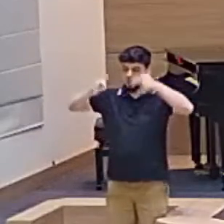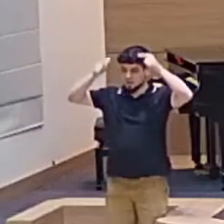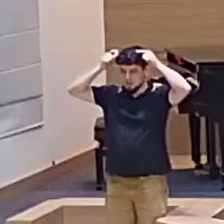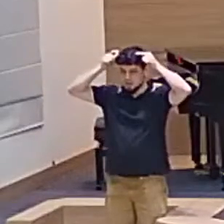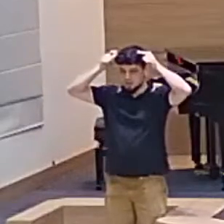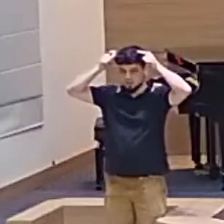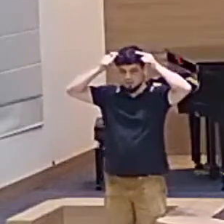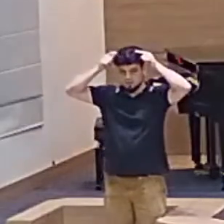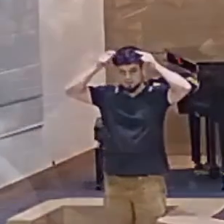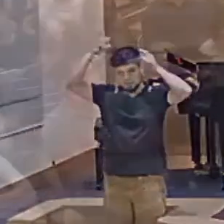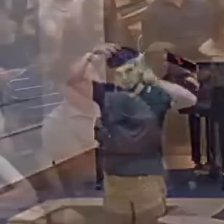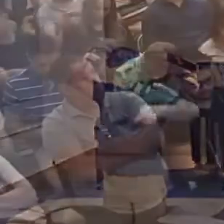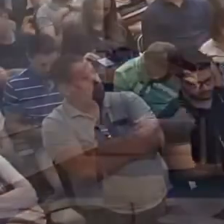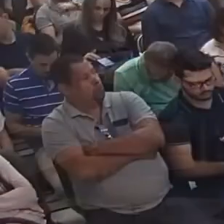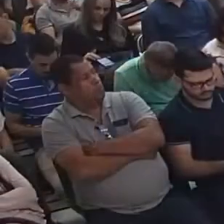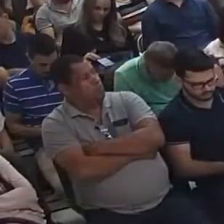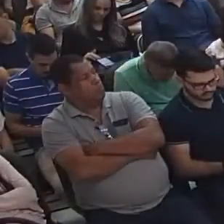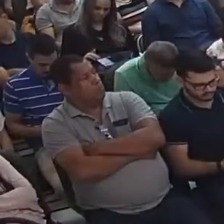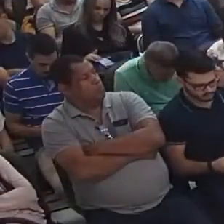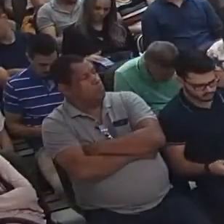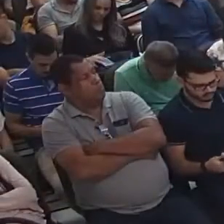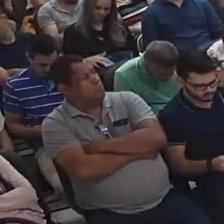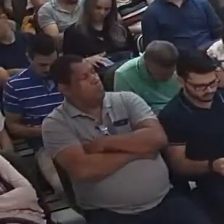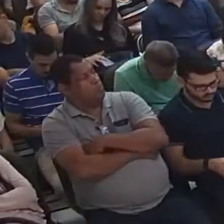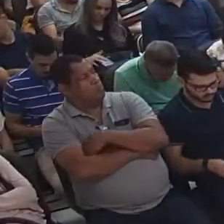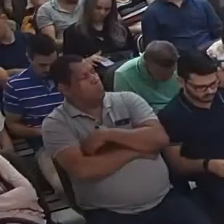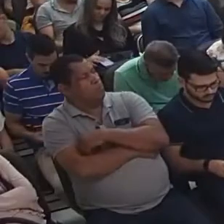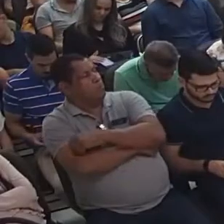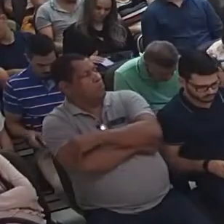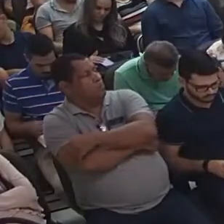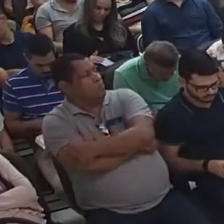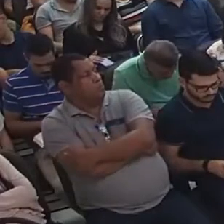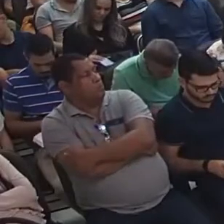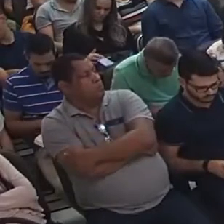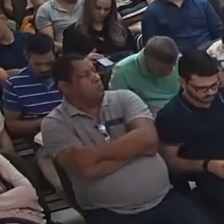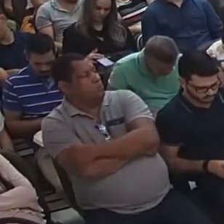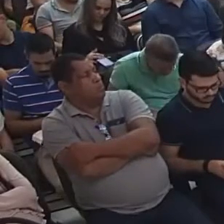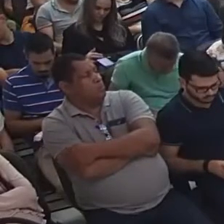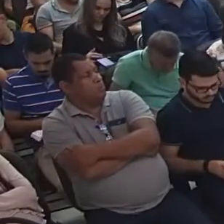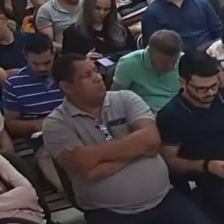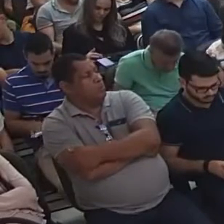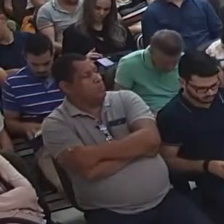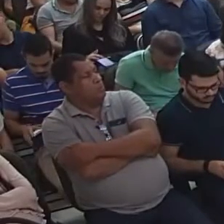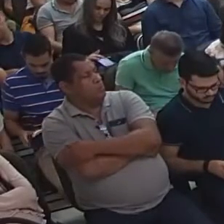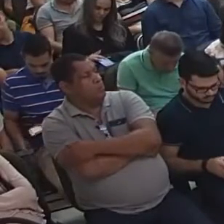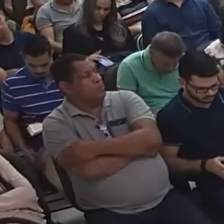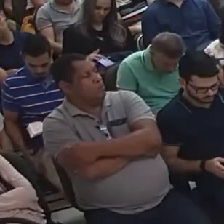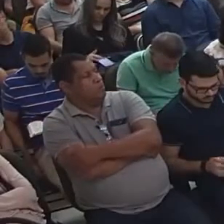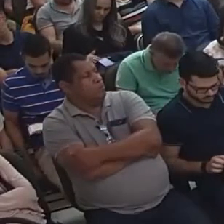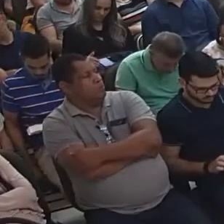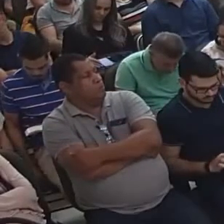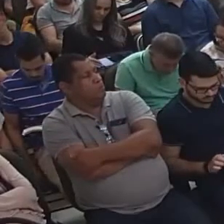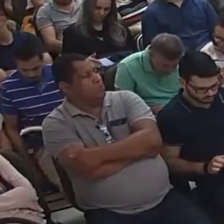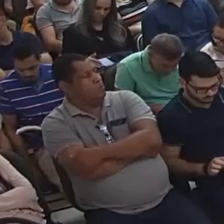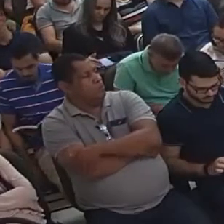companhia comigo por favor e a Bíblia é boa sendo lida junto